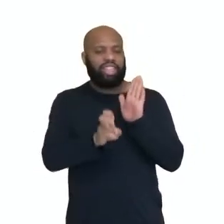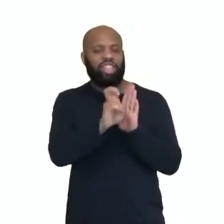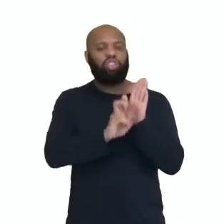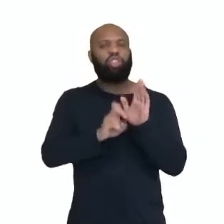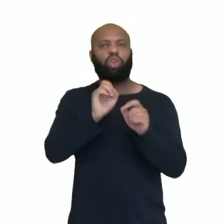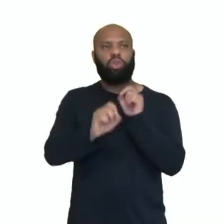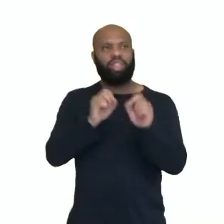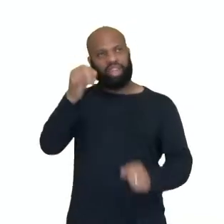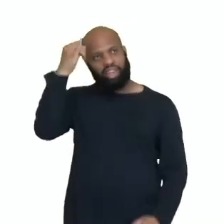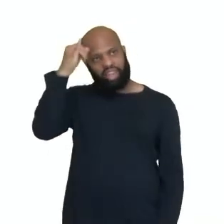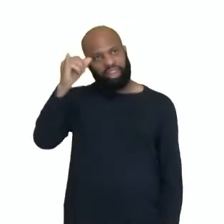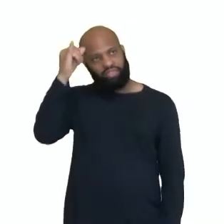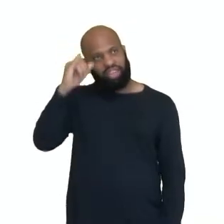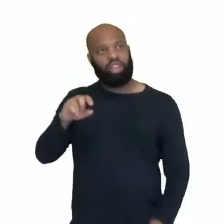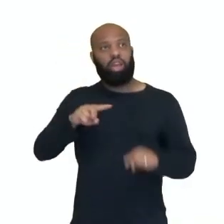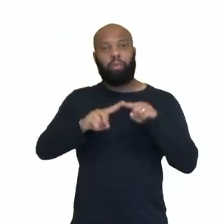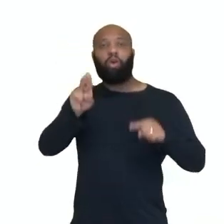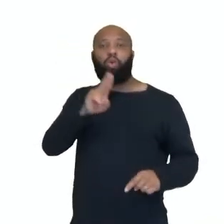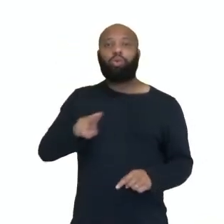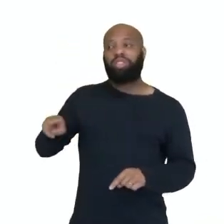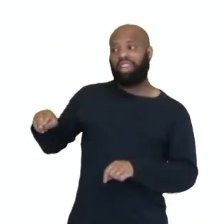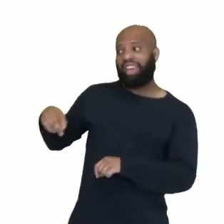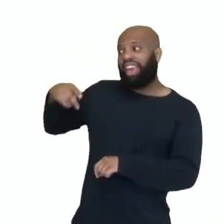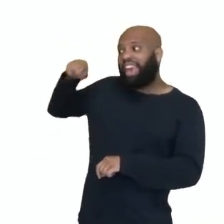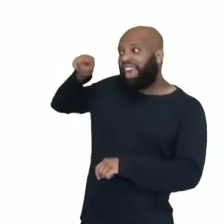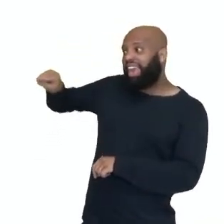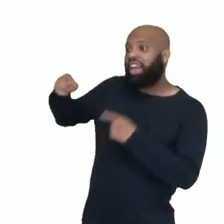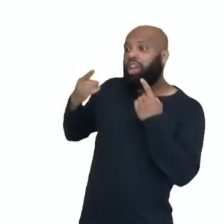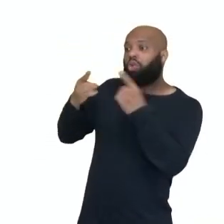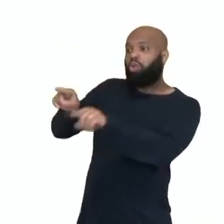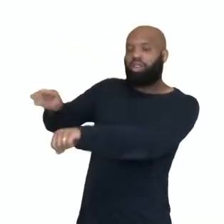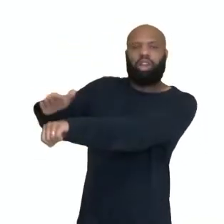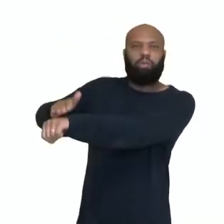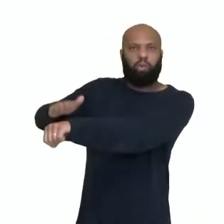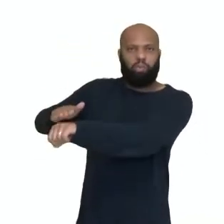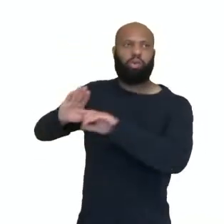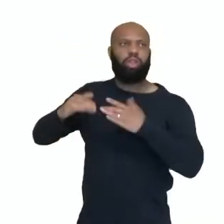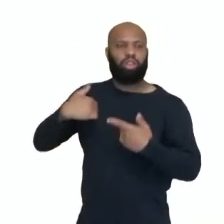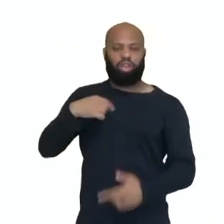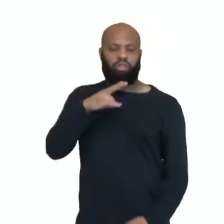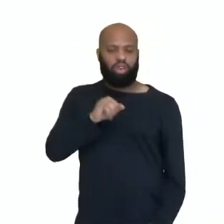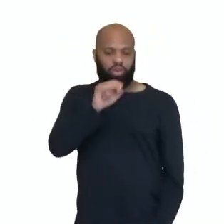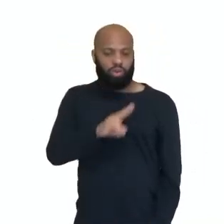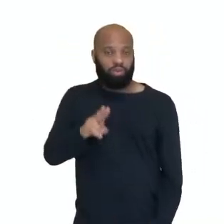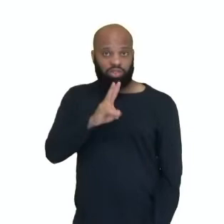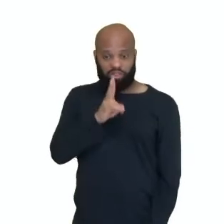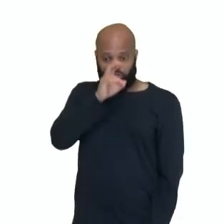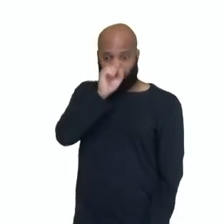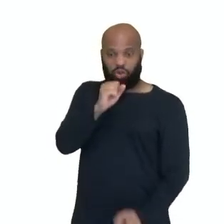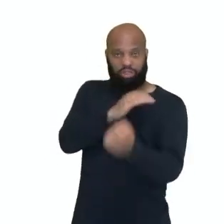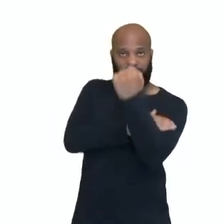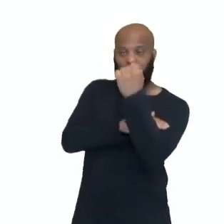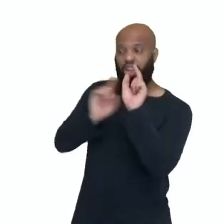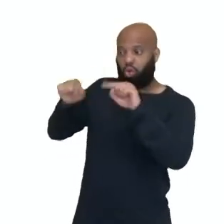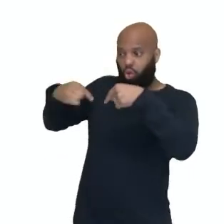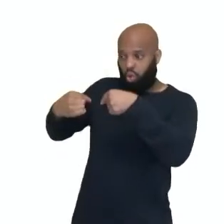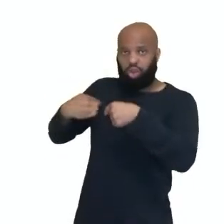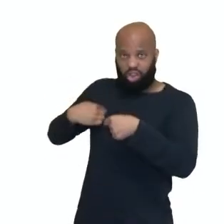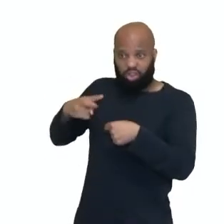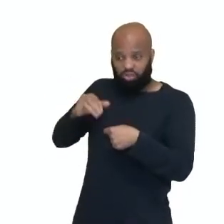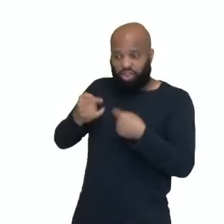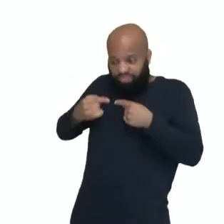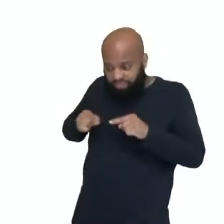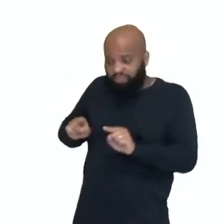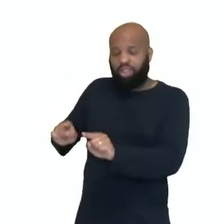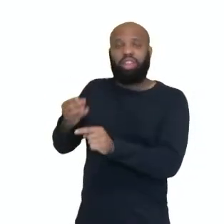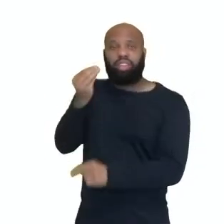ofensivo contra ele próprio. Então, o que eu vou usar? Eu vou utilizar a própria força de ataque do meu oponente